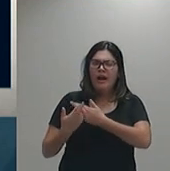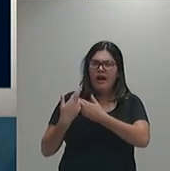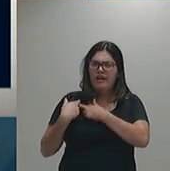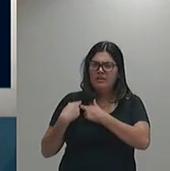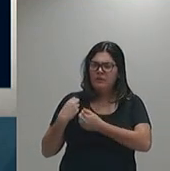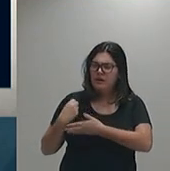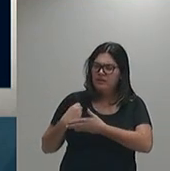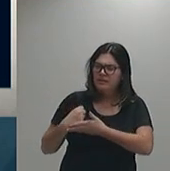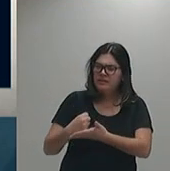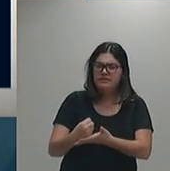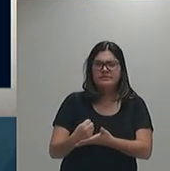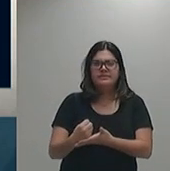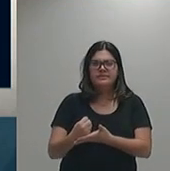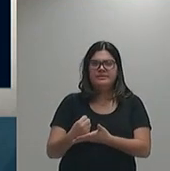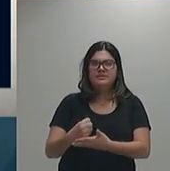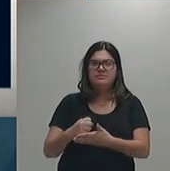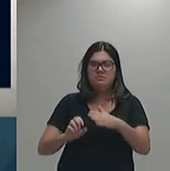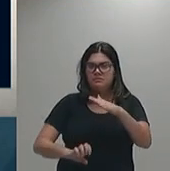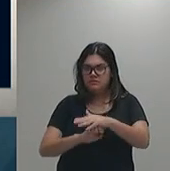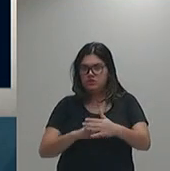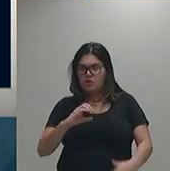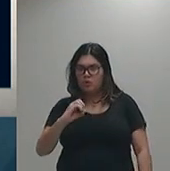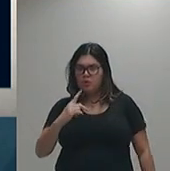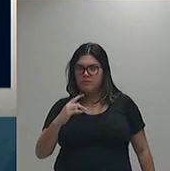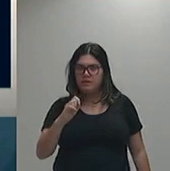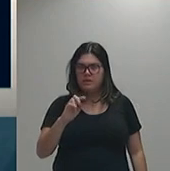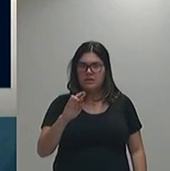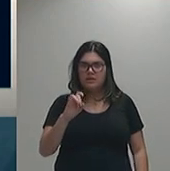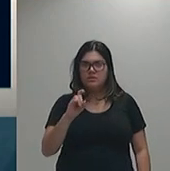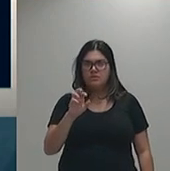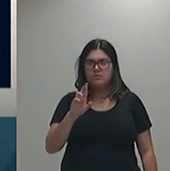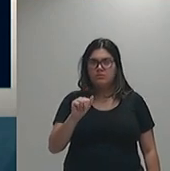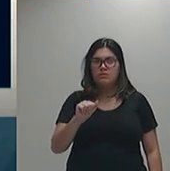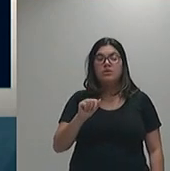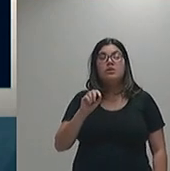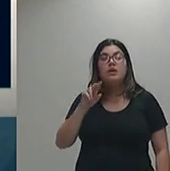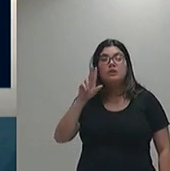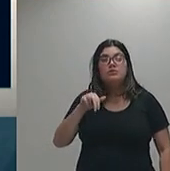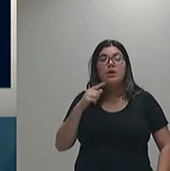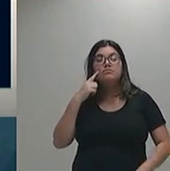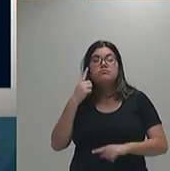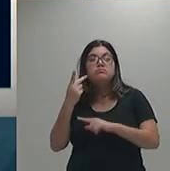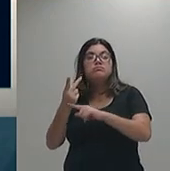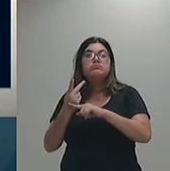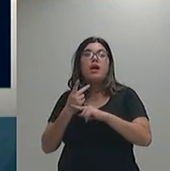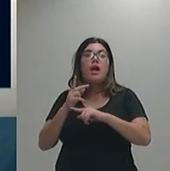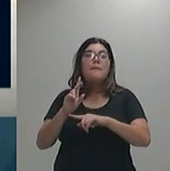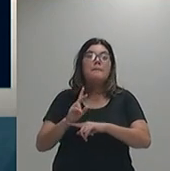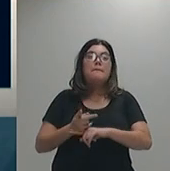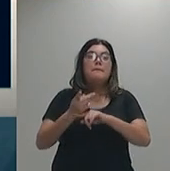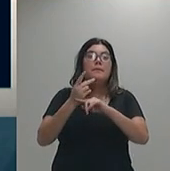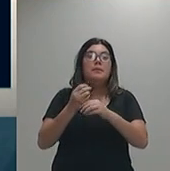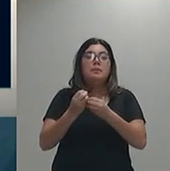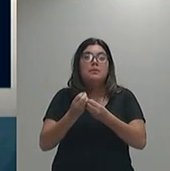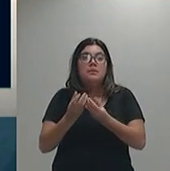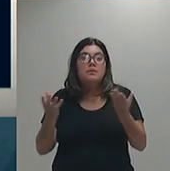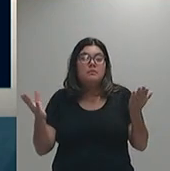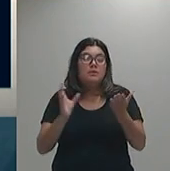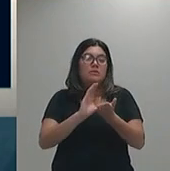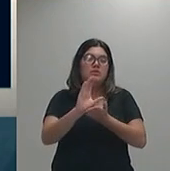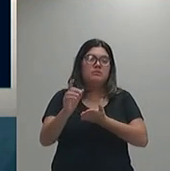a operadora que jamais cobrou Prêmios a fazer frente às despesas